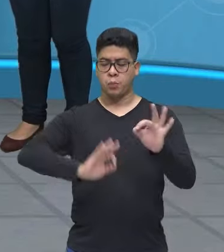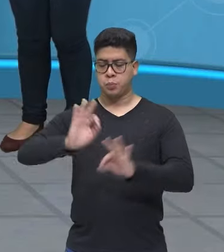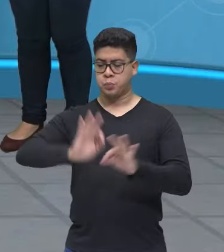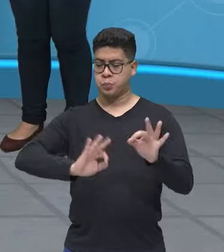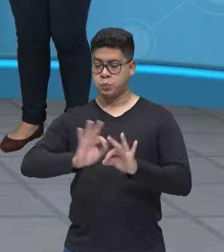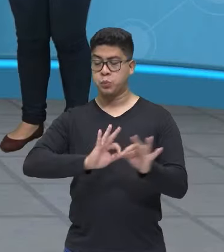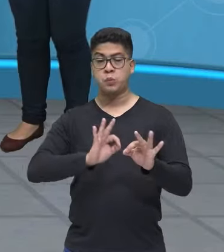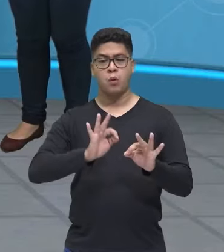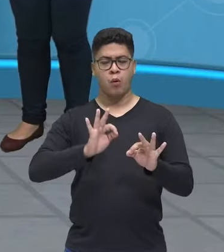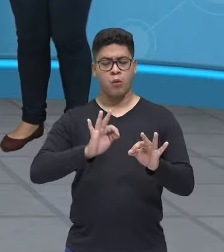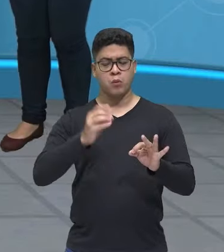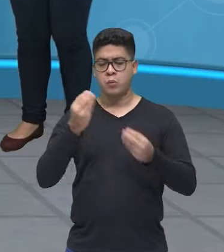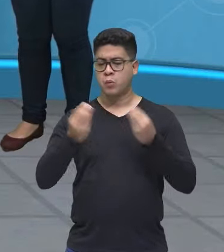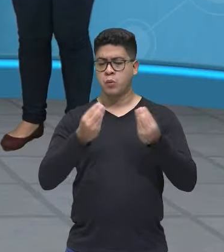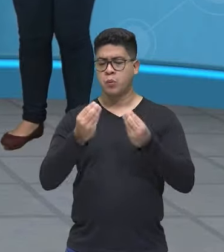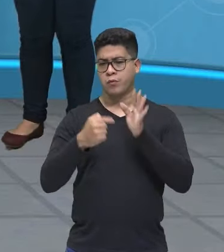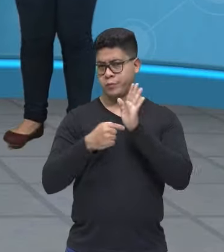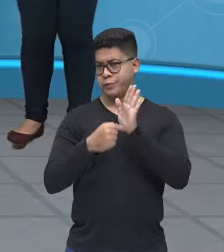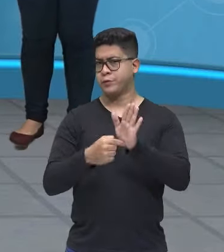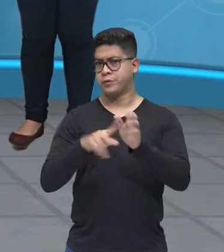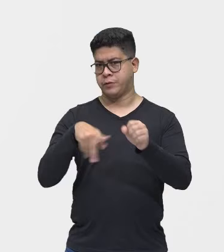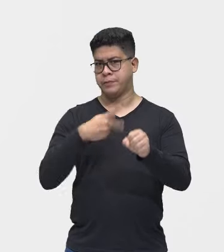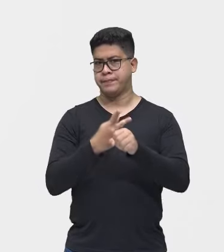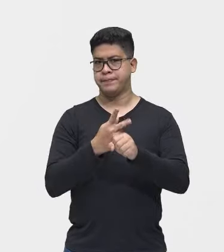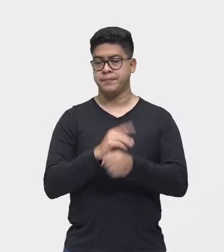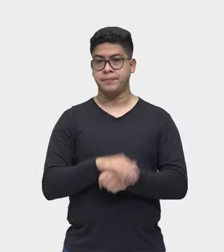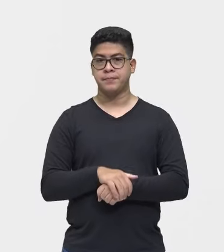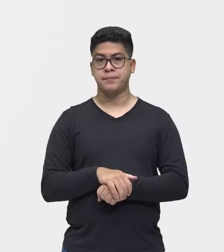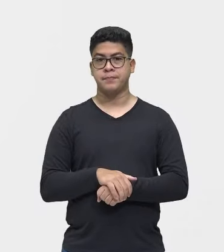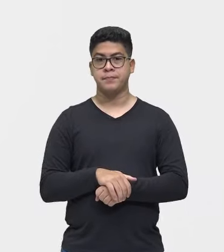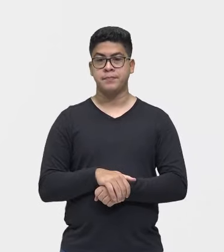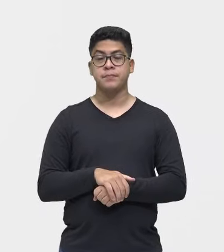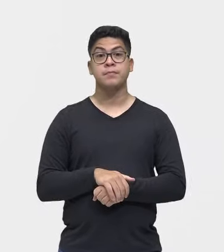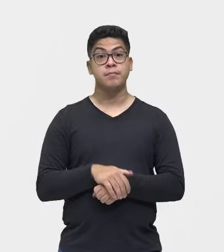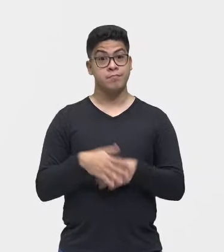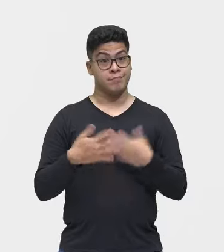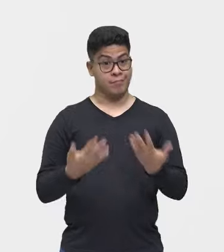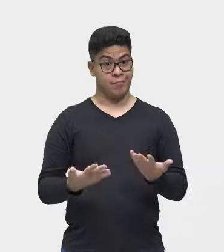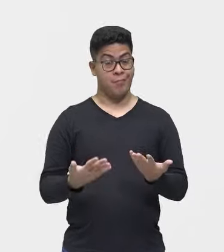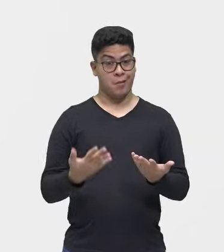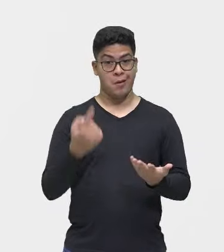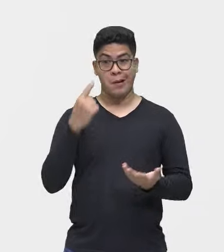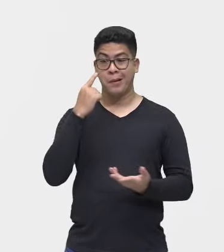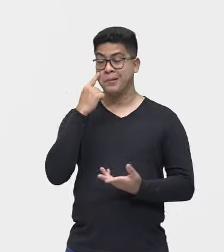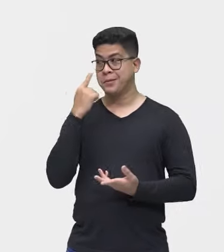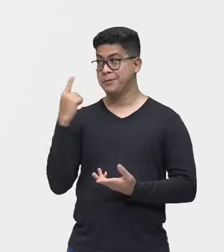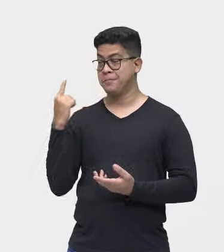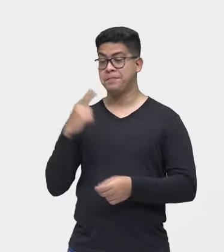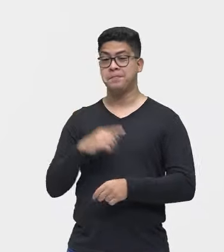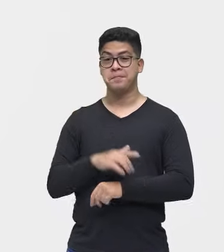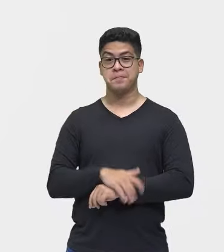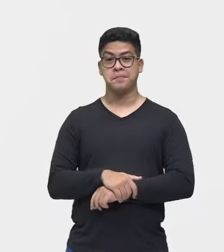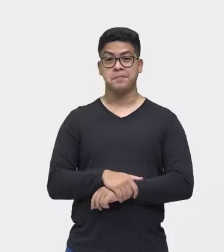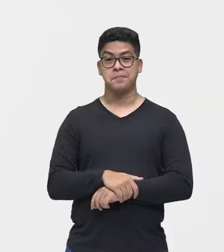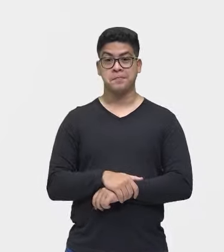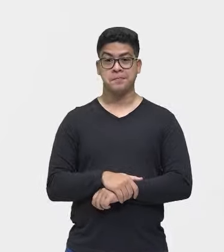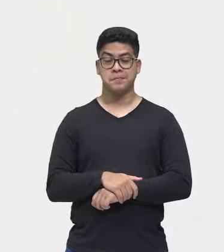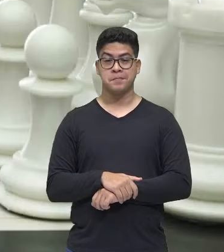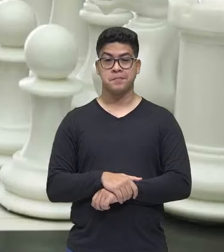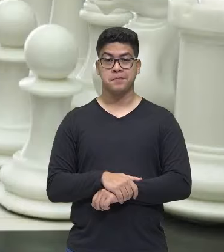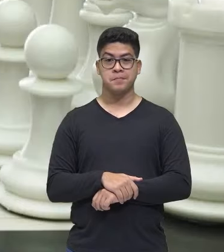nosso tabuleiro, que já já eu vou demonstrar para vocês. Vamos lá? Muito bem. Vamos